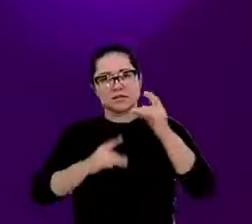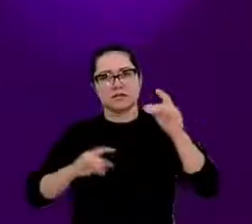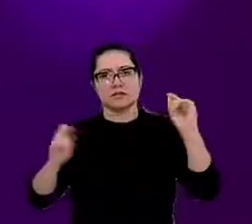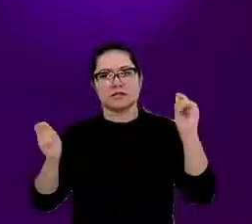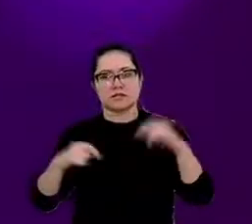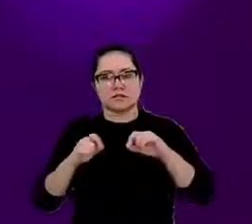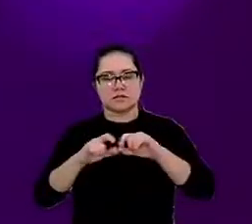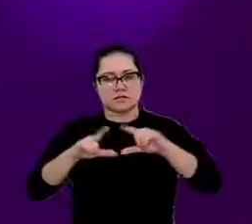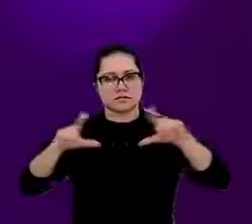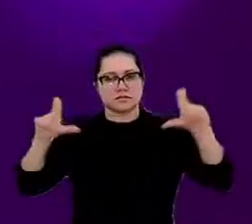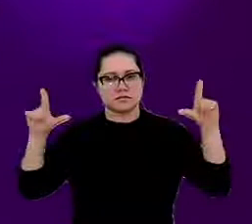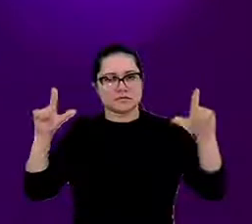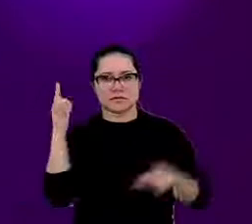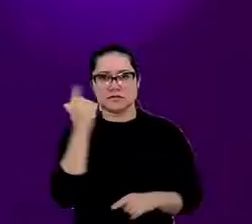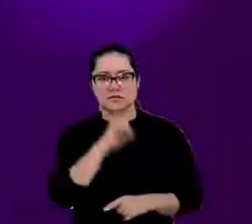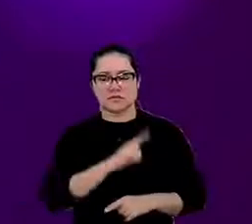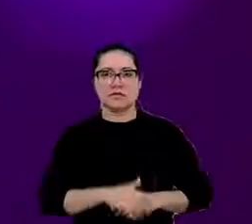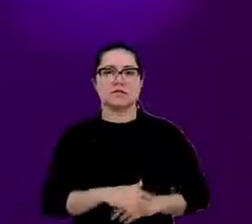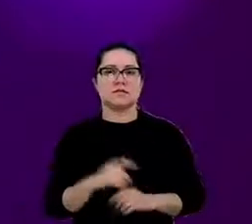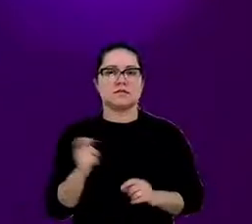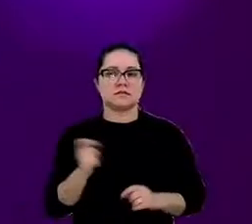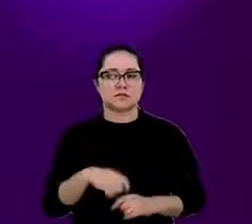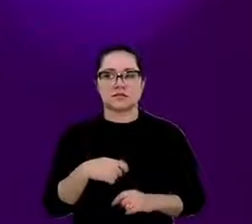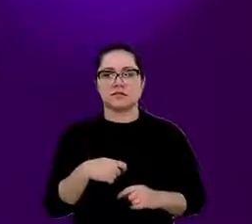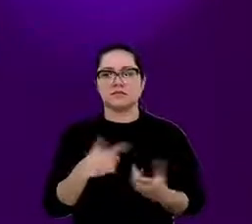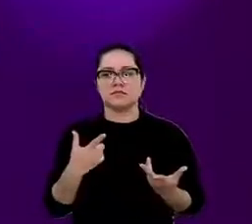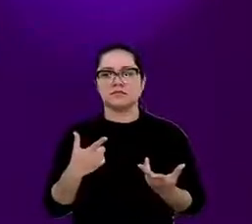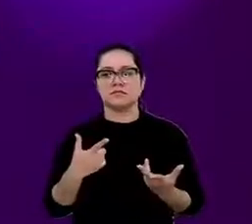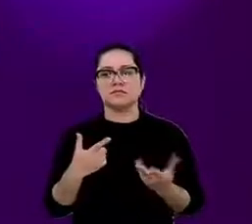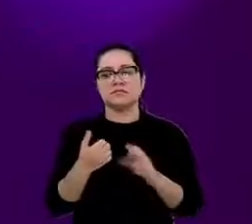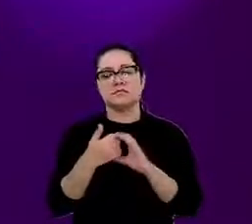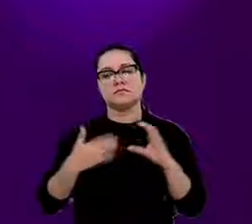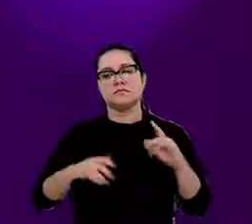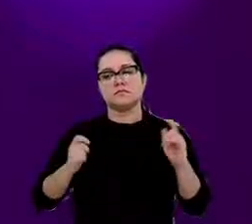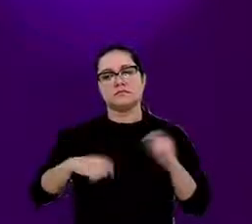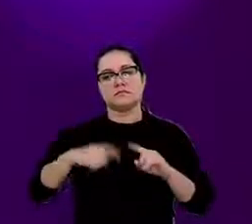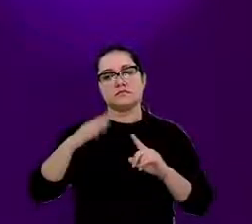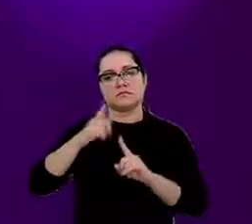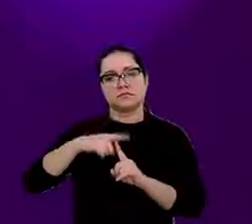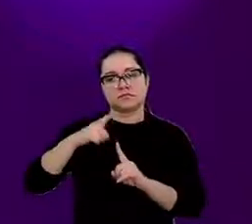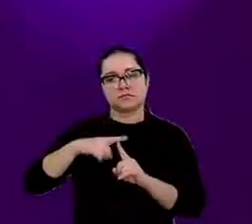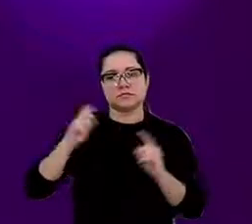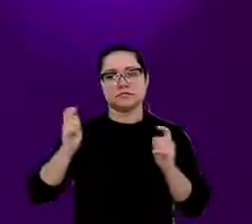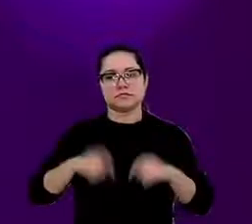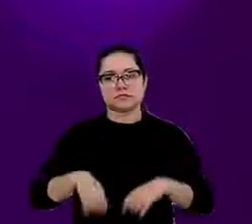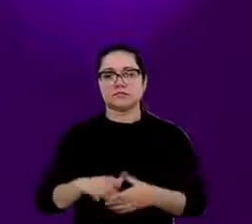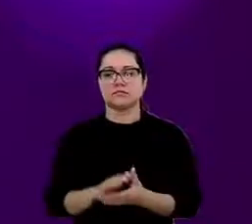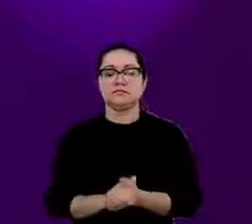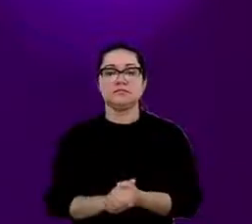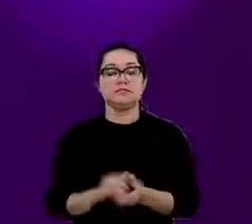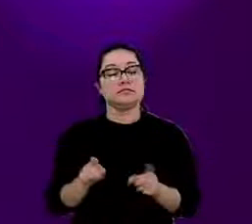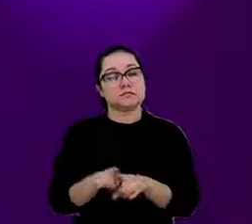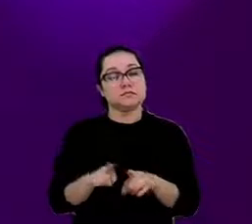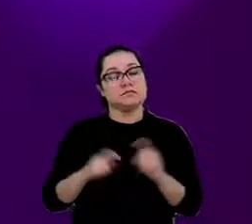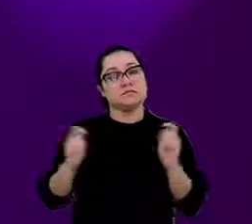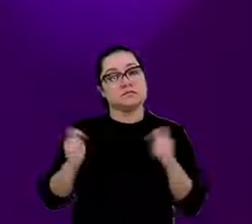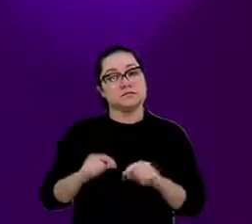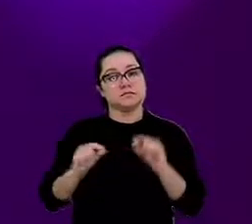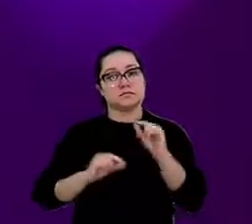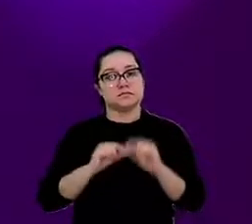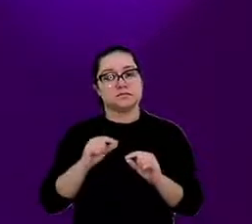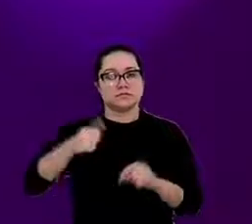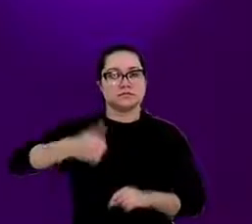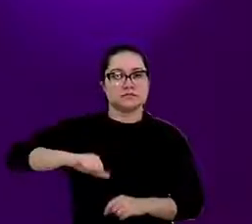na imagem, podendo caracterizar o tipo de placa que nós estamos lidando. Tem capacidade também de avaliar